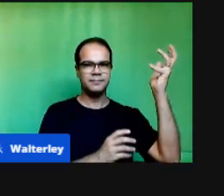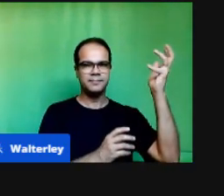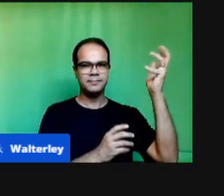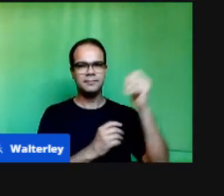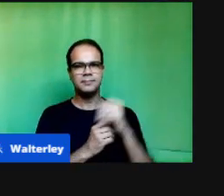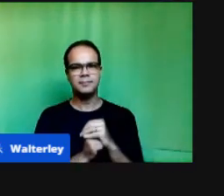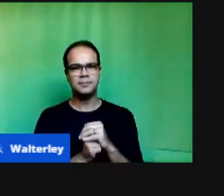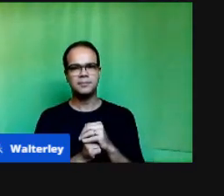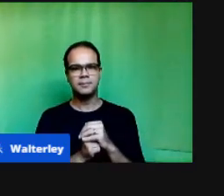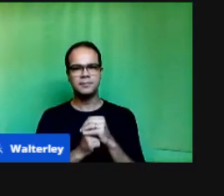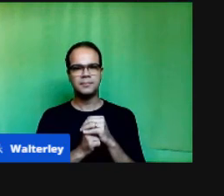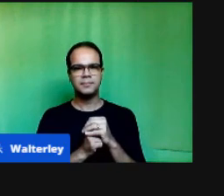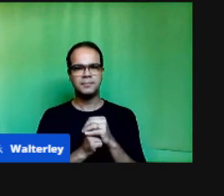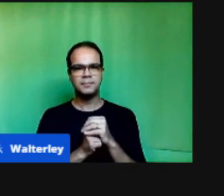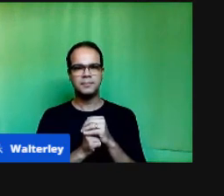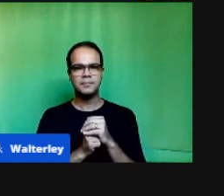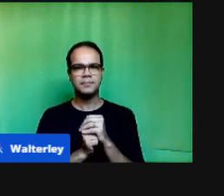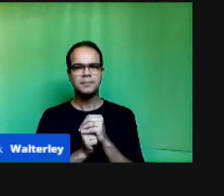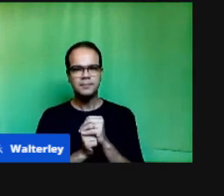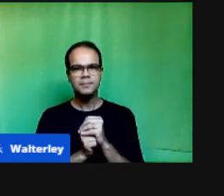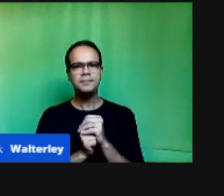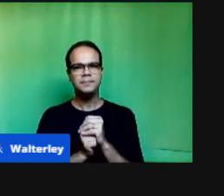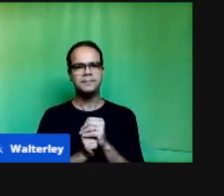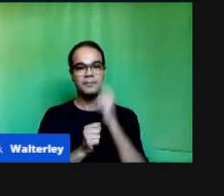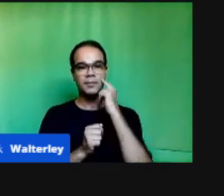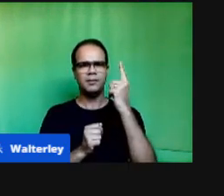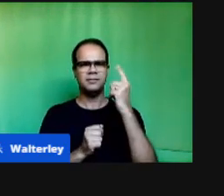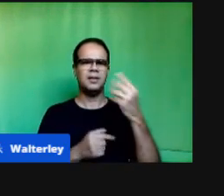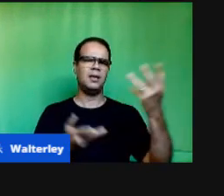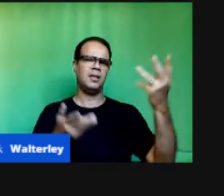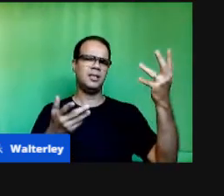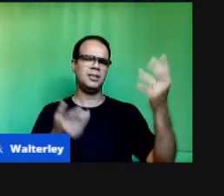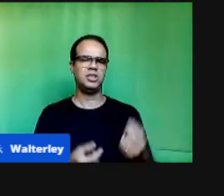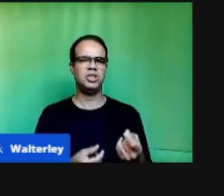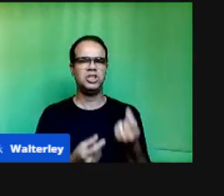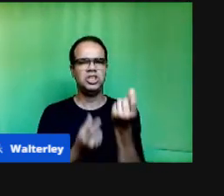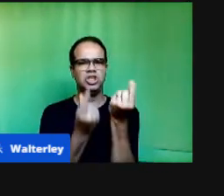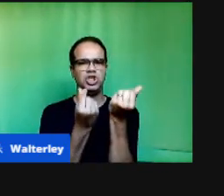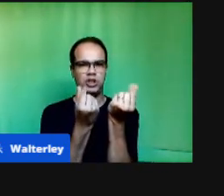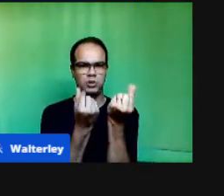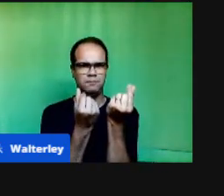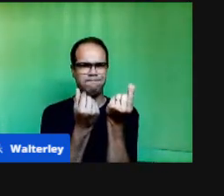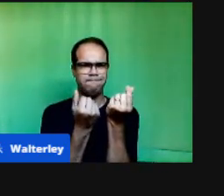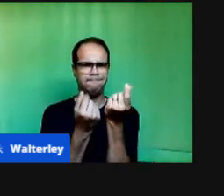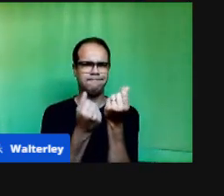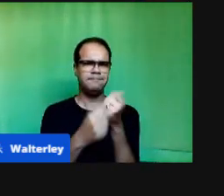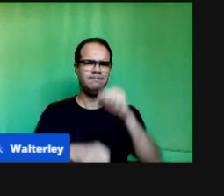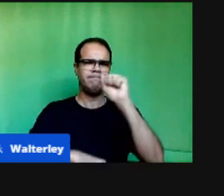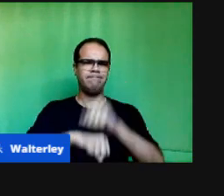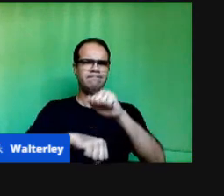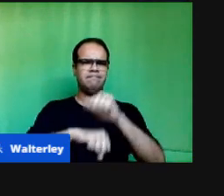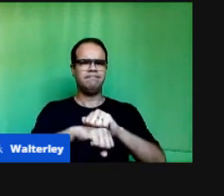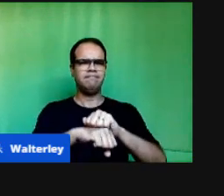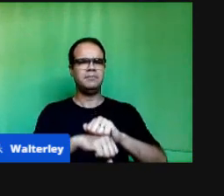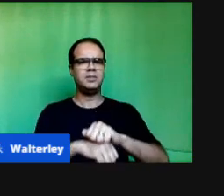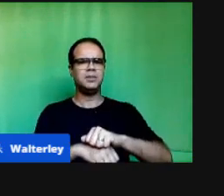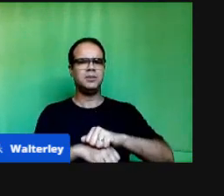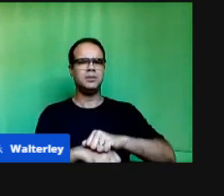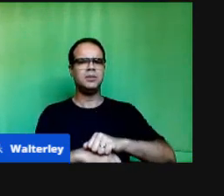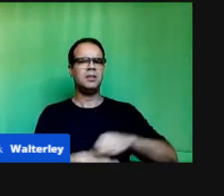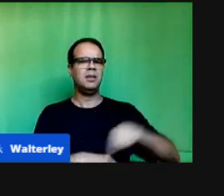Olha lá o que eu falei anteriormente para vocês. Mas a falta de dinheiro hoje que eu tenho é culpa do governo, é culpa da